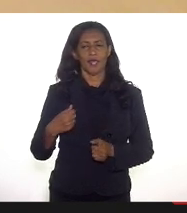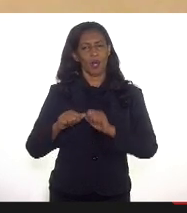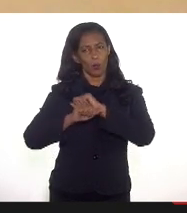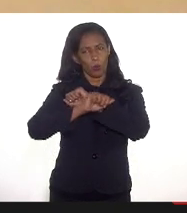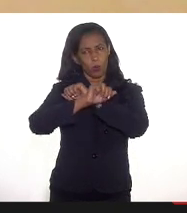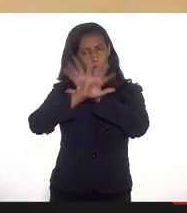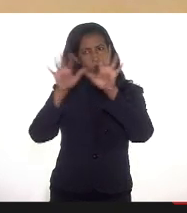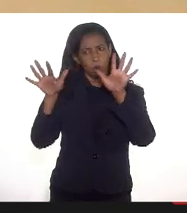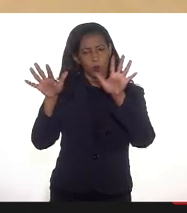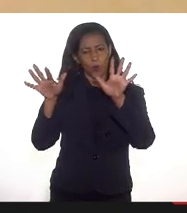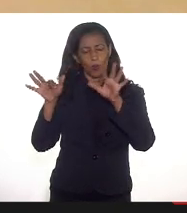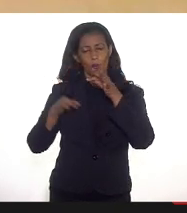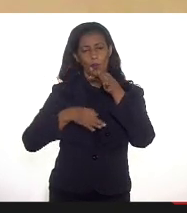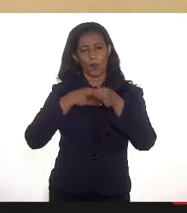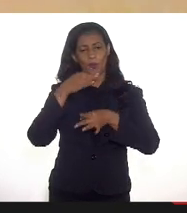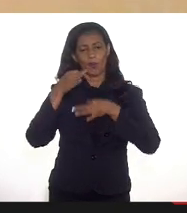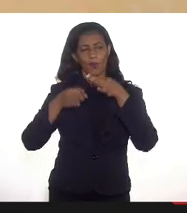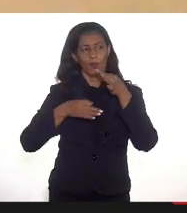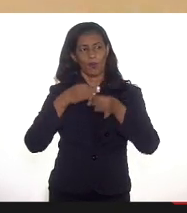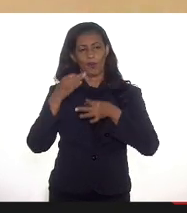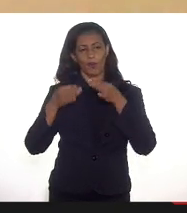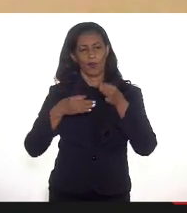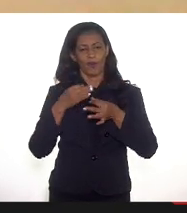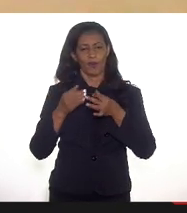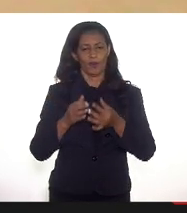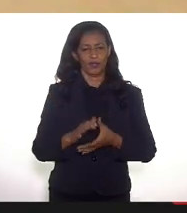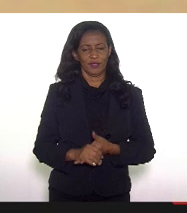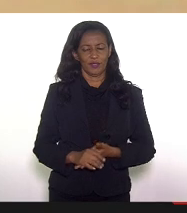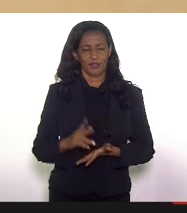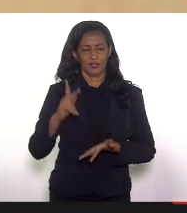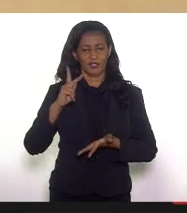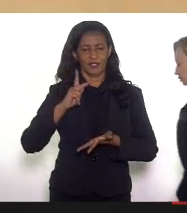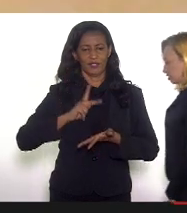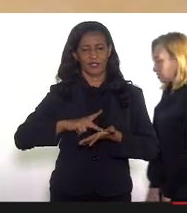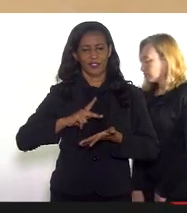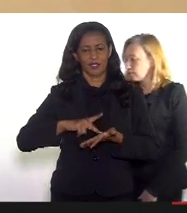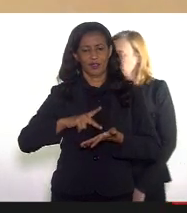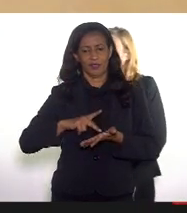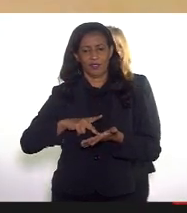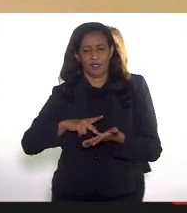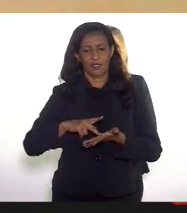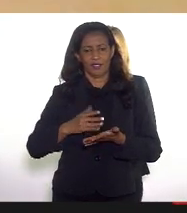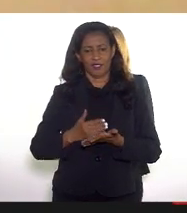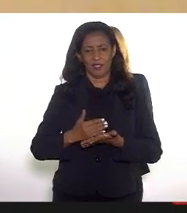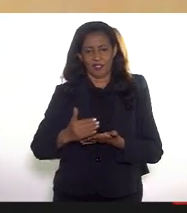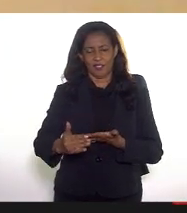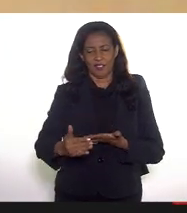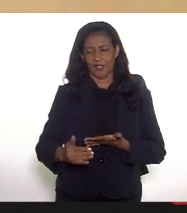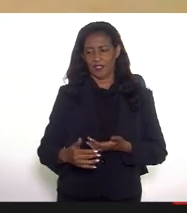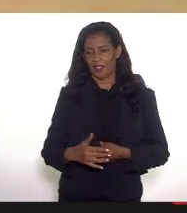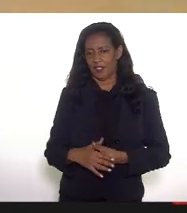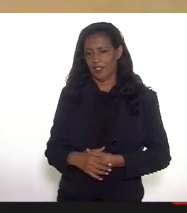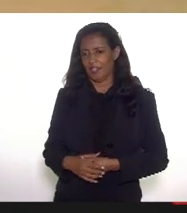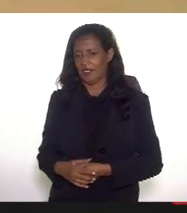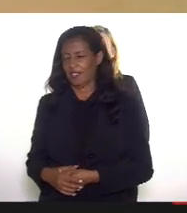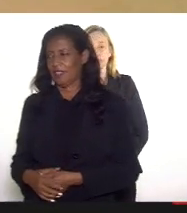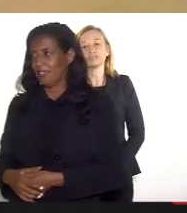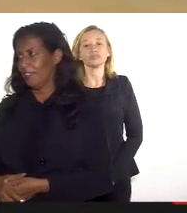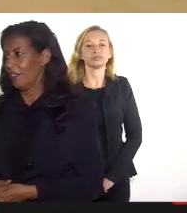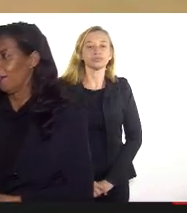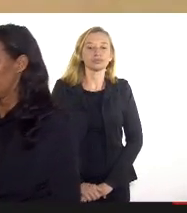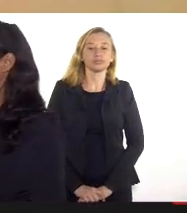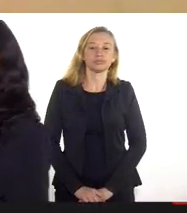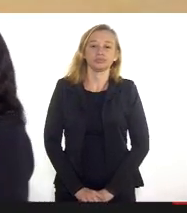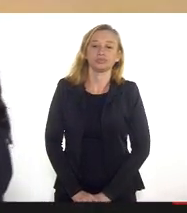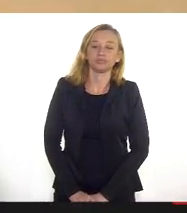né, uma questão que, na verdade, eu vou estar falando aqui, a partir de agora, na primeira pessoa do